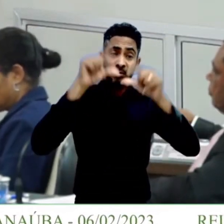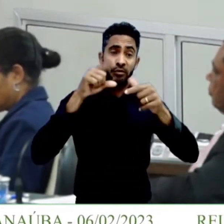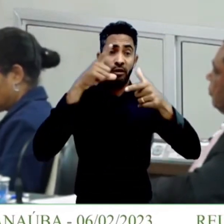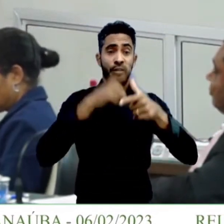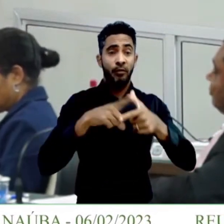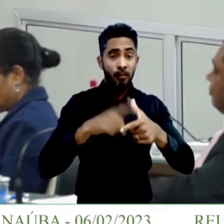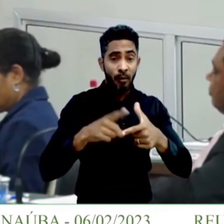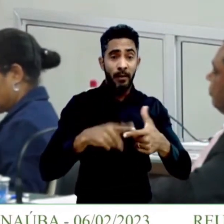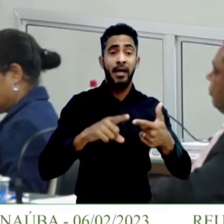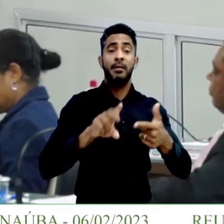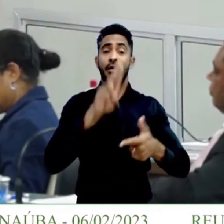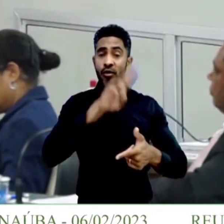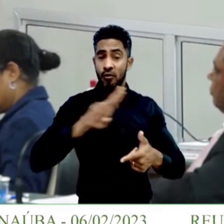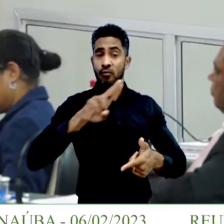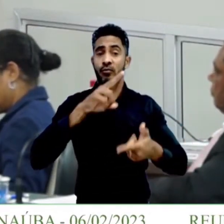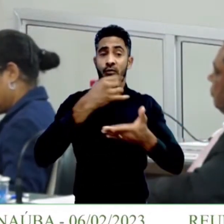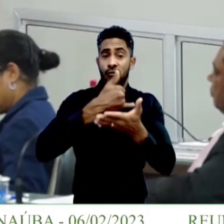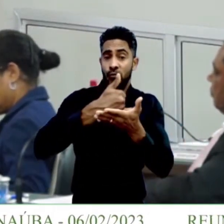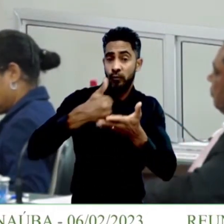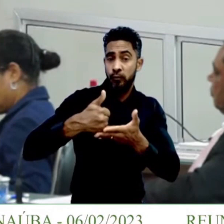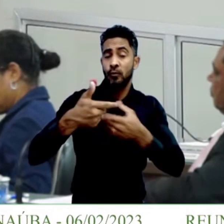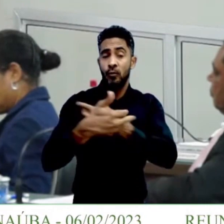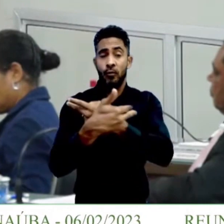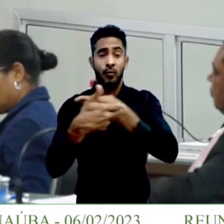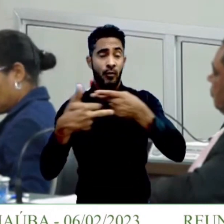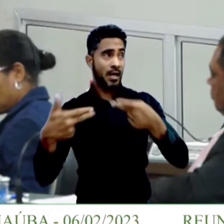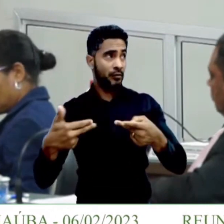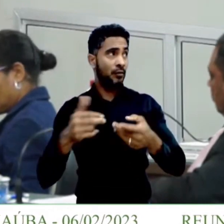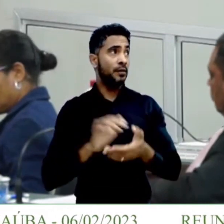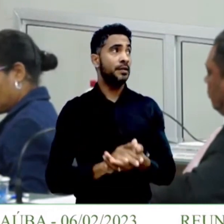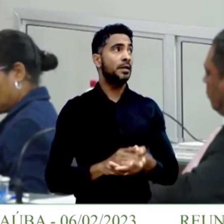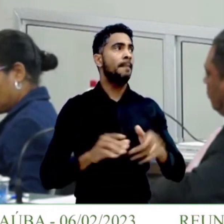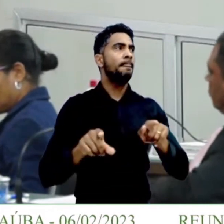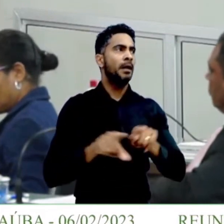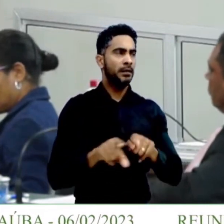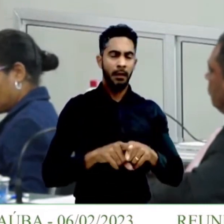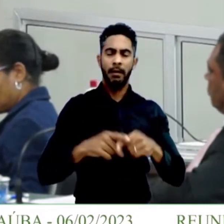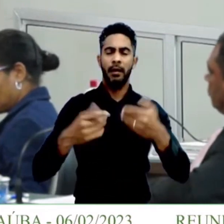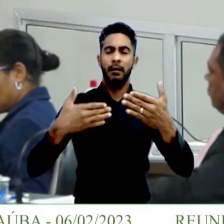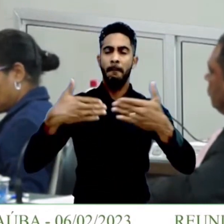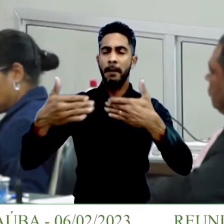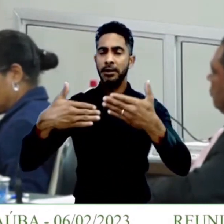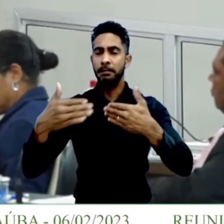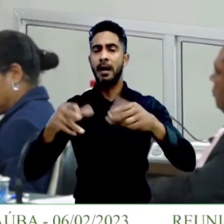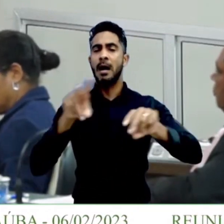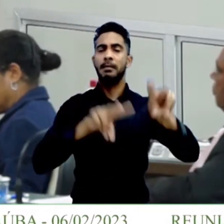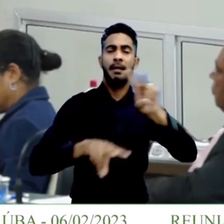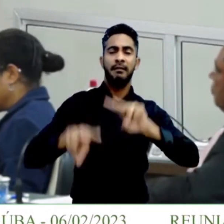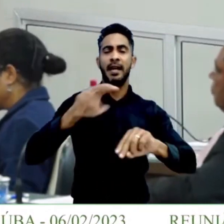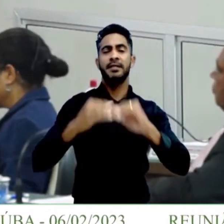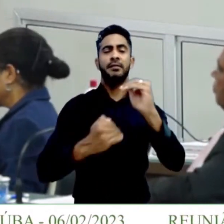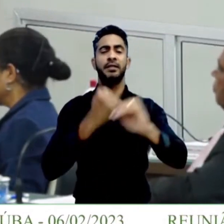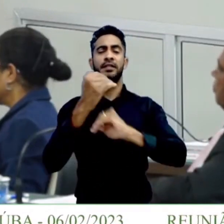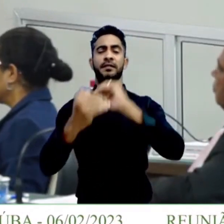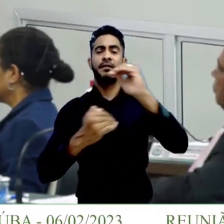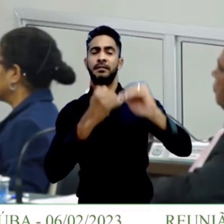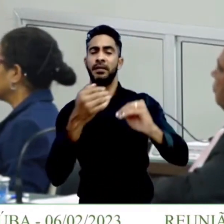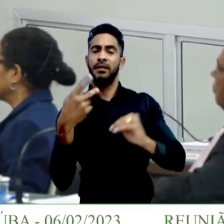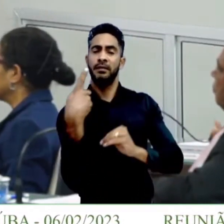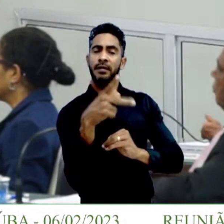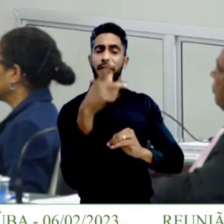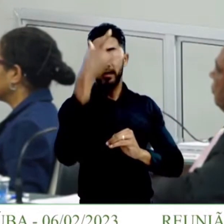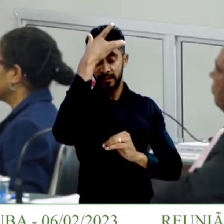uso de álcool e outras drogas. Nova rodada de bate-papo para avaliação e desenvolvimento das novas